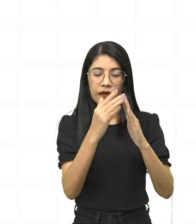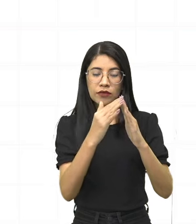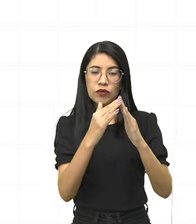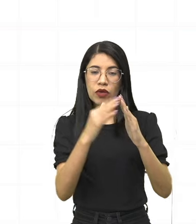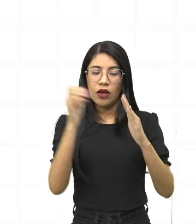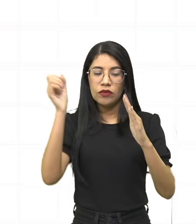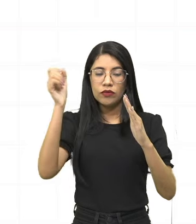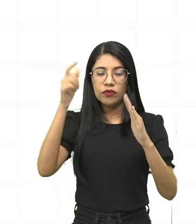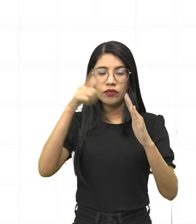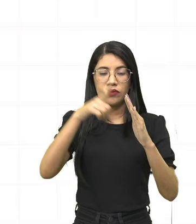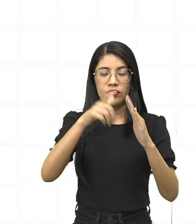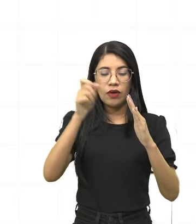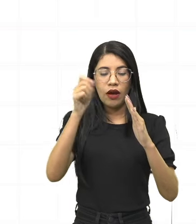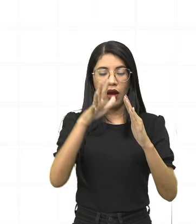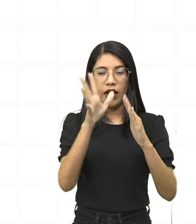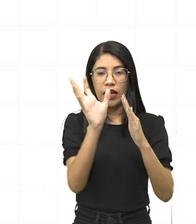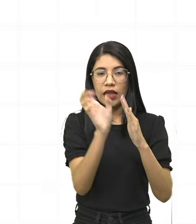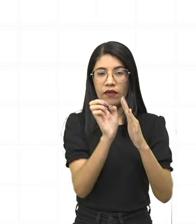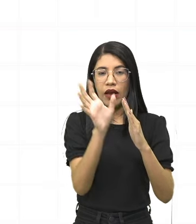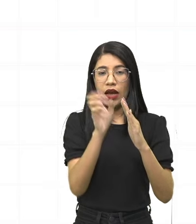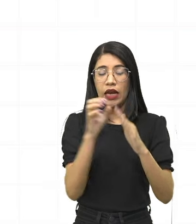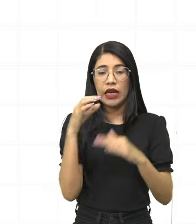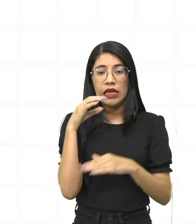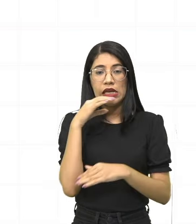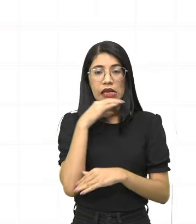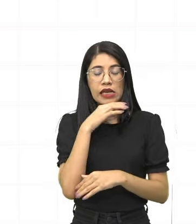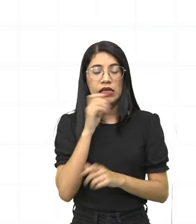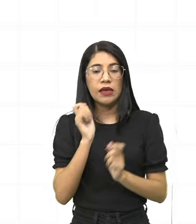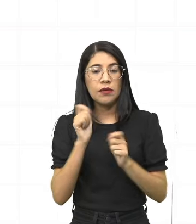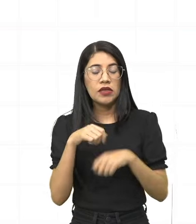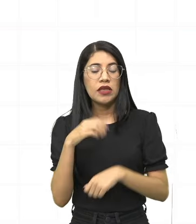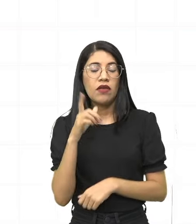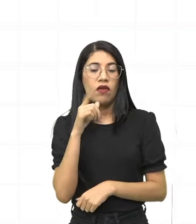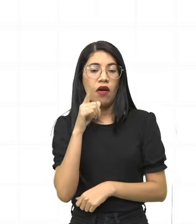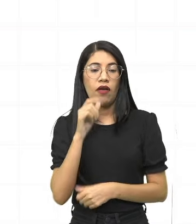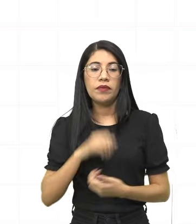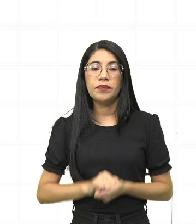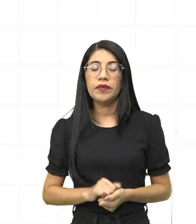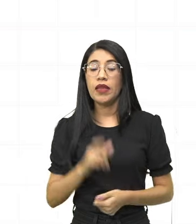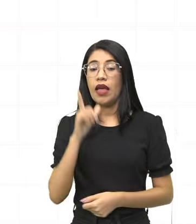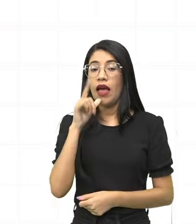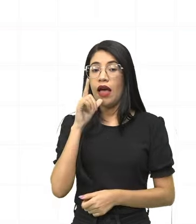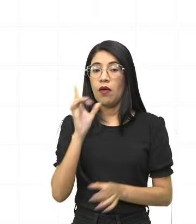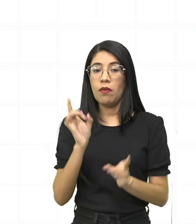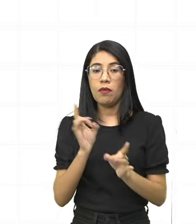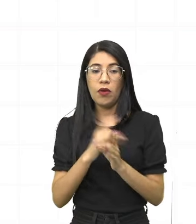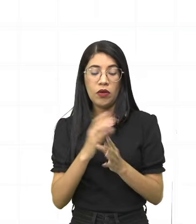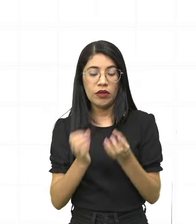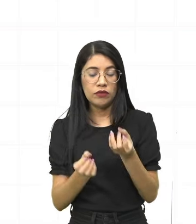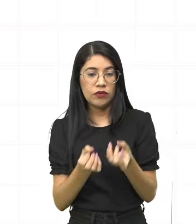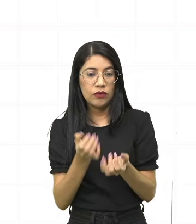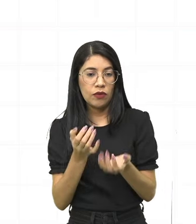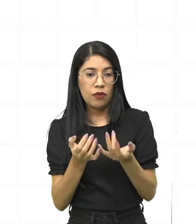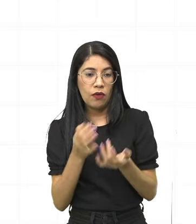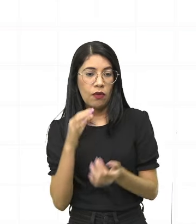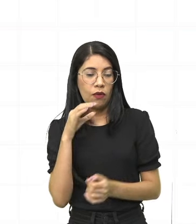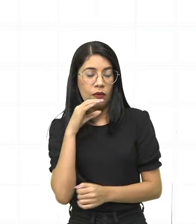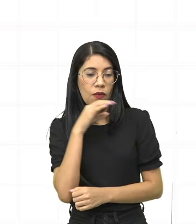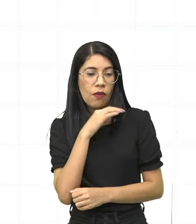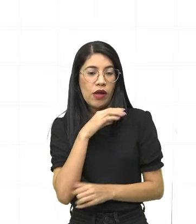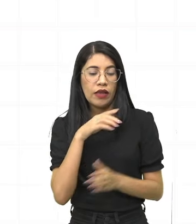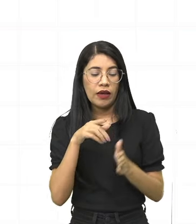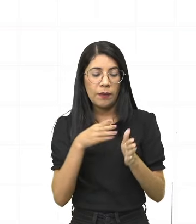sol, ele aqueça aí a água, tá bom? Aí, essa água, ela vai ser aquecida, né? Ou percorrer ali uma série de